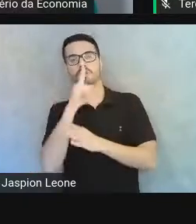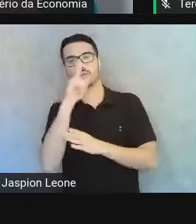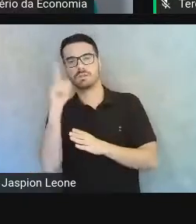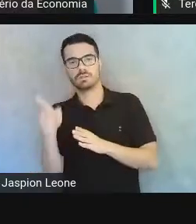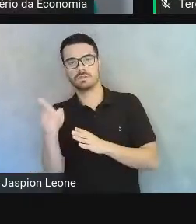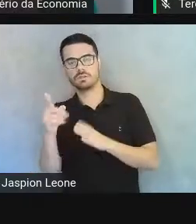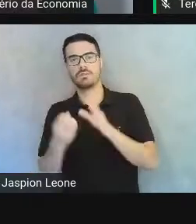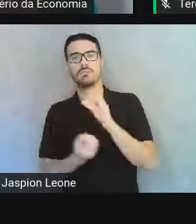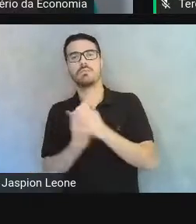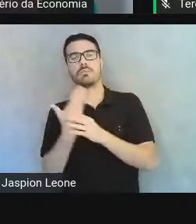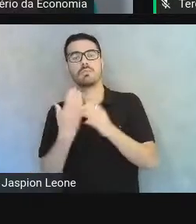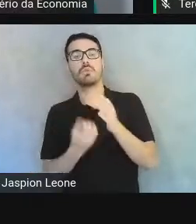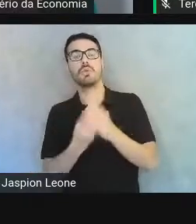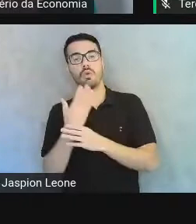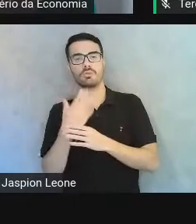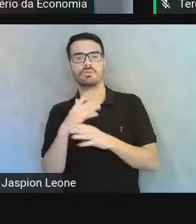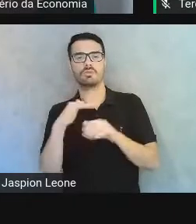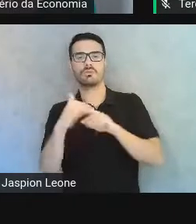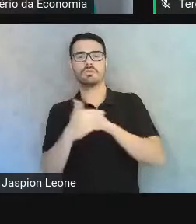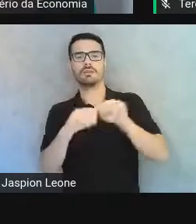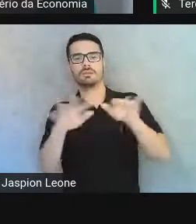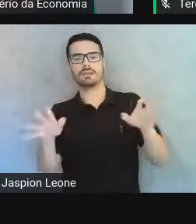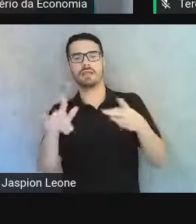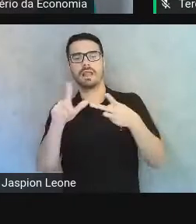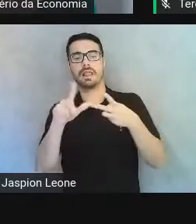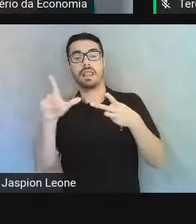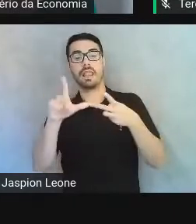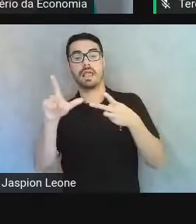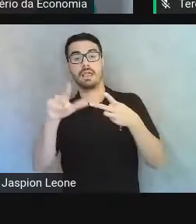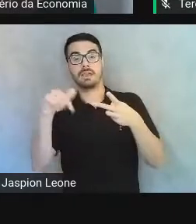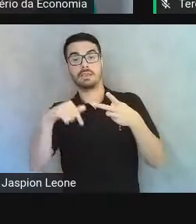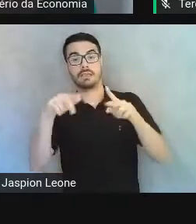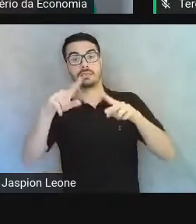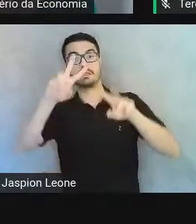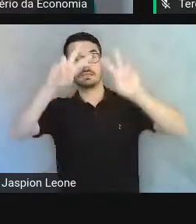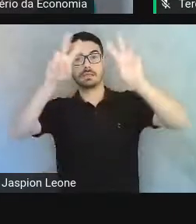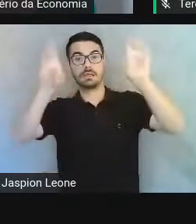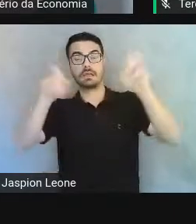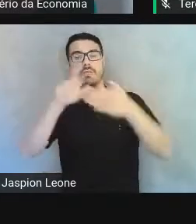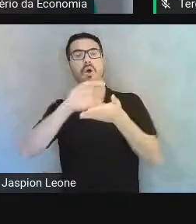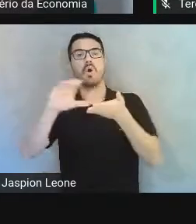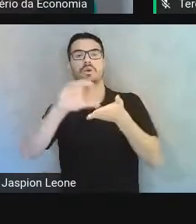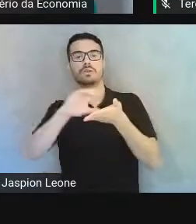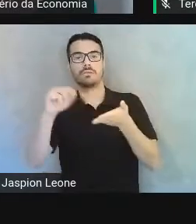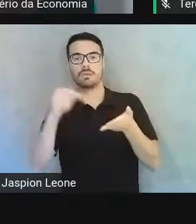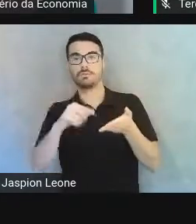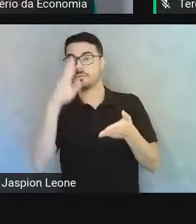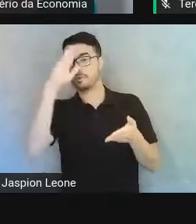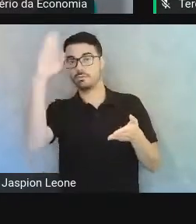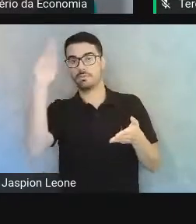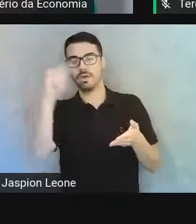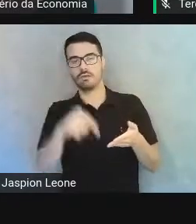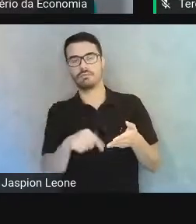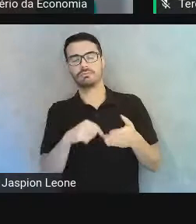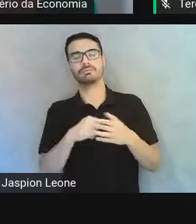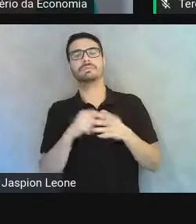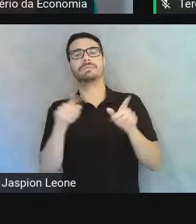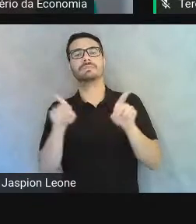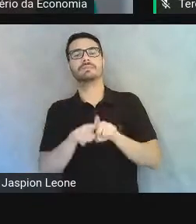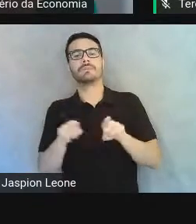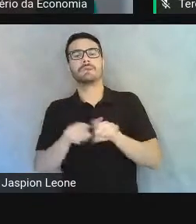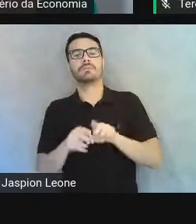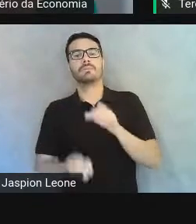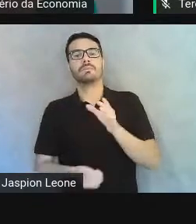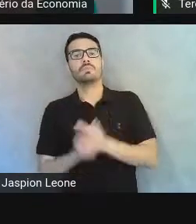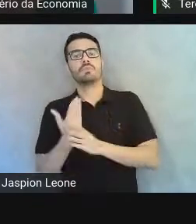uma produção grande legislativa nesse tema, né, obviamente, e muita produção